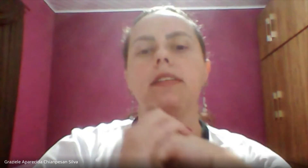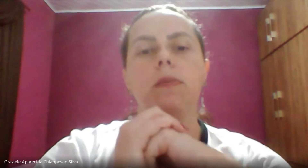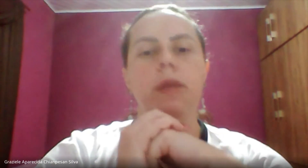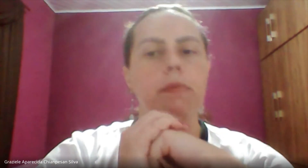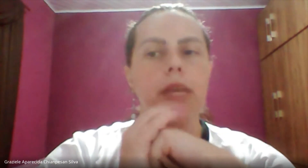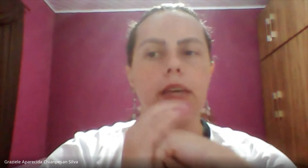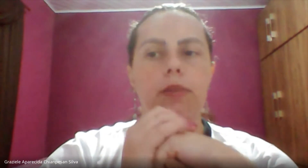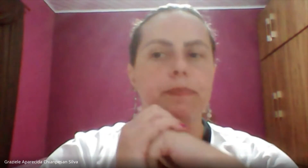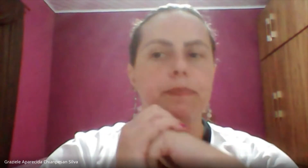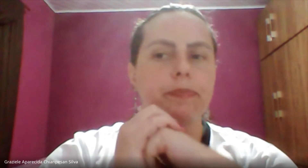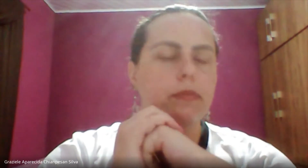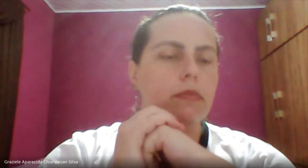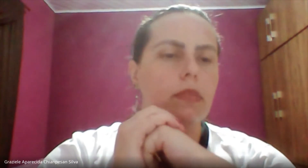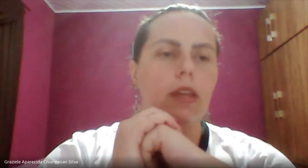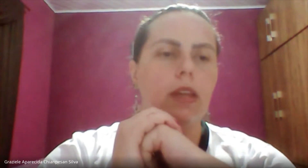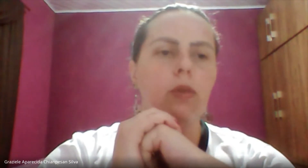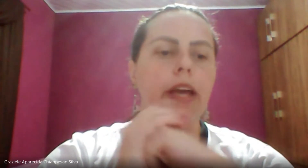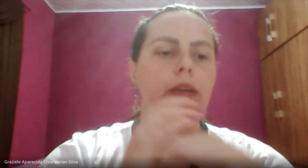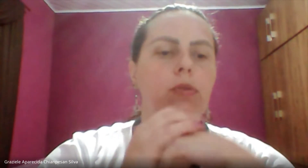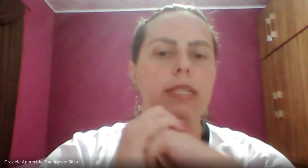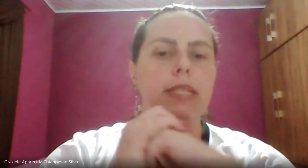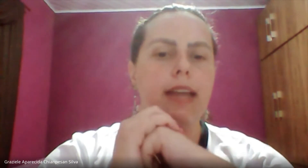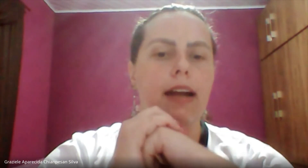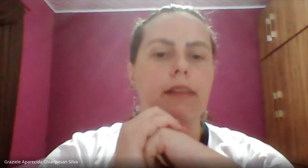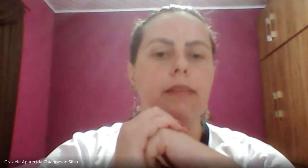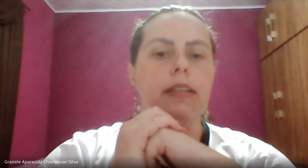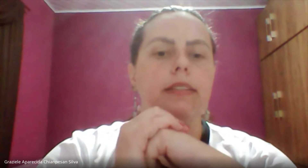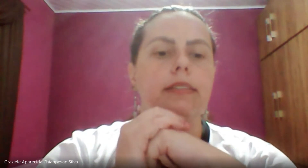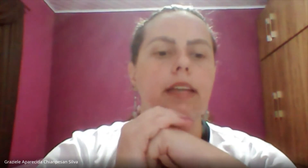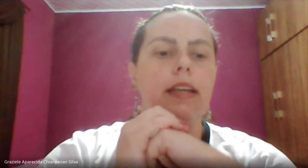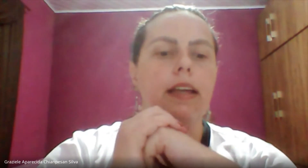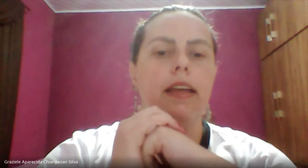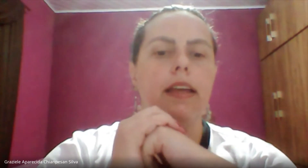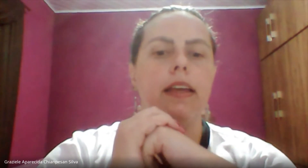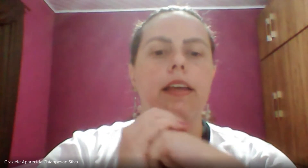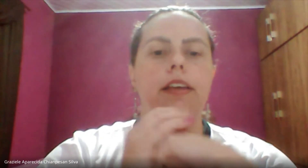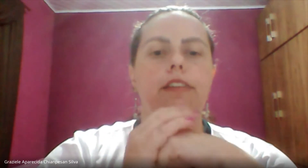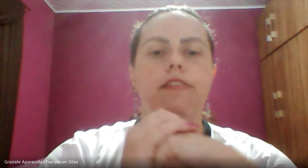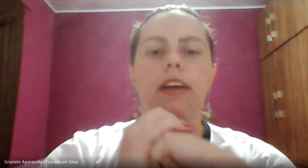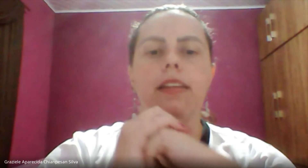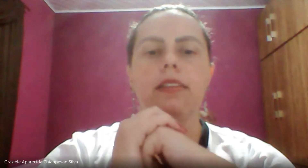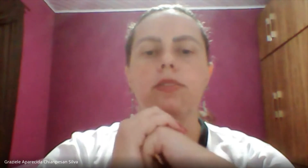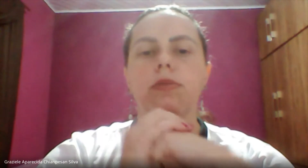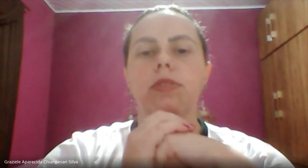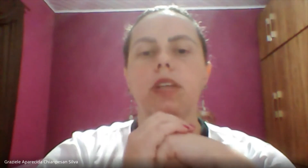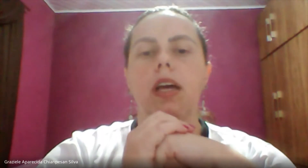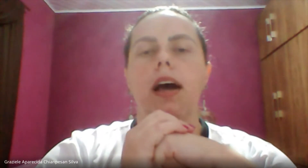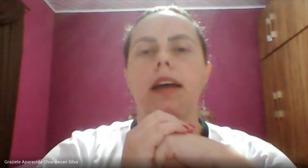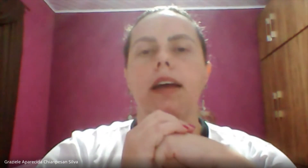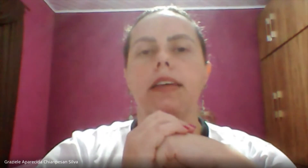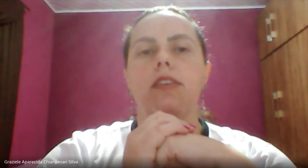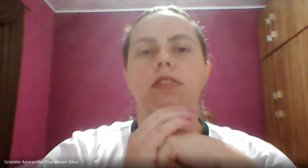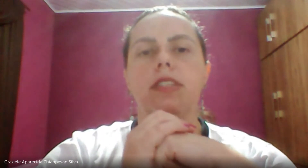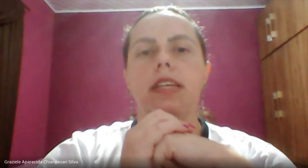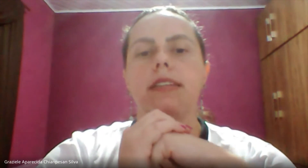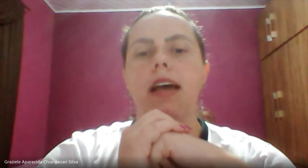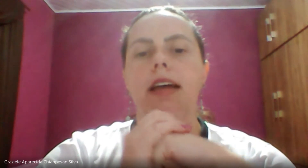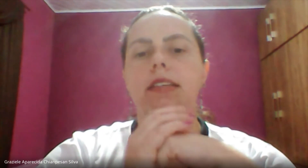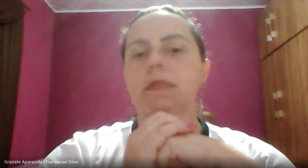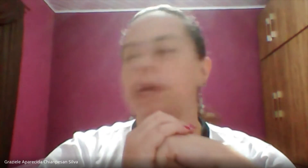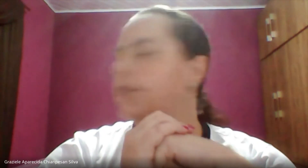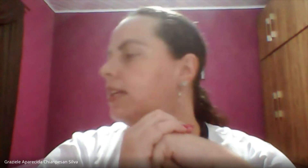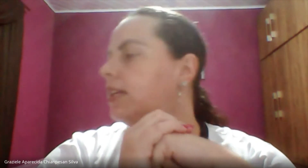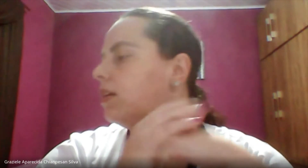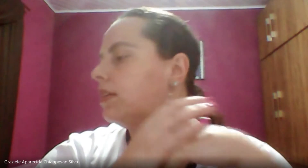né? Então, primeiro, eu quero começar, né, falando aí com vocês